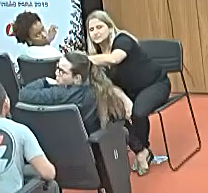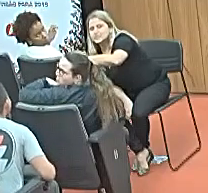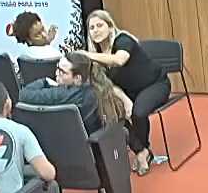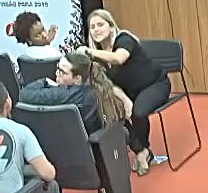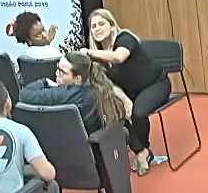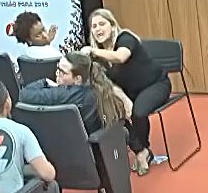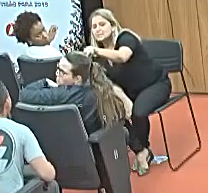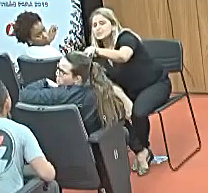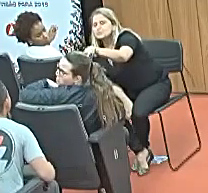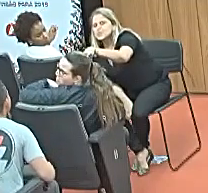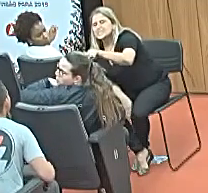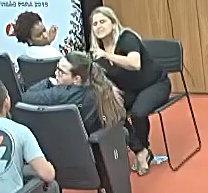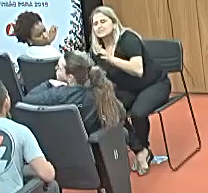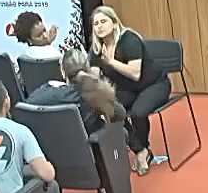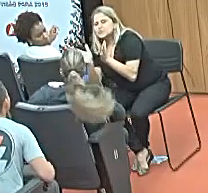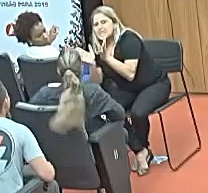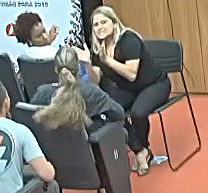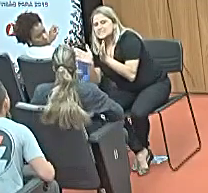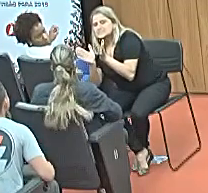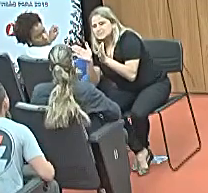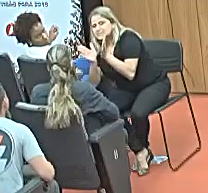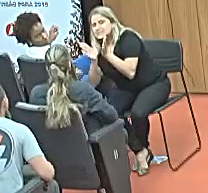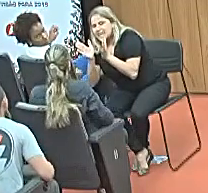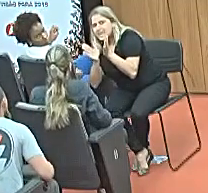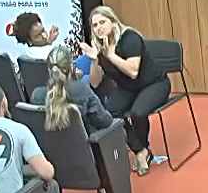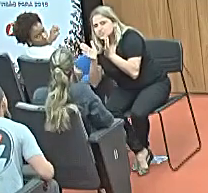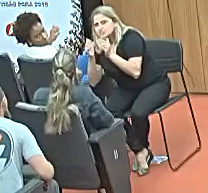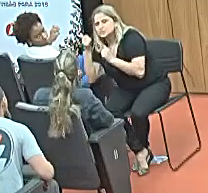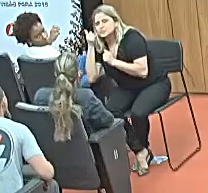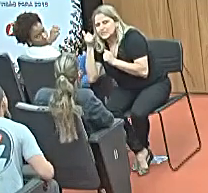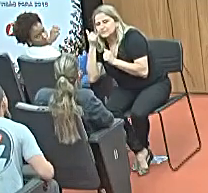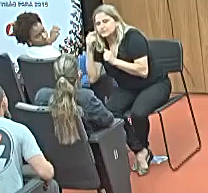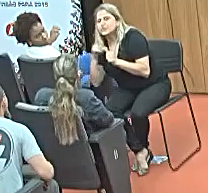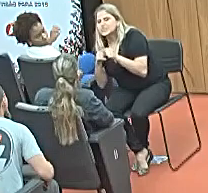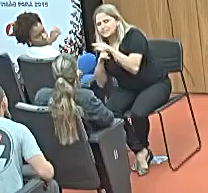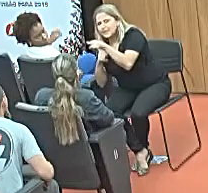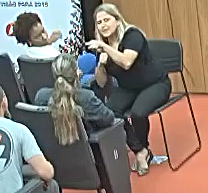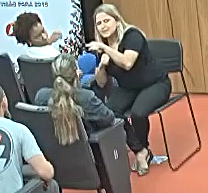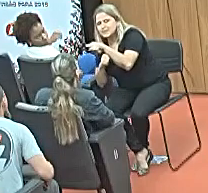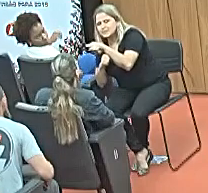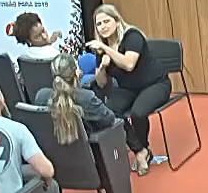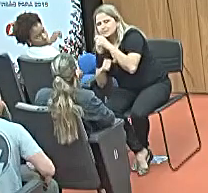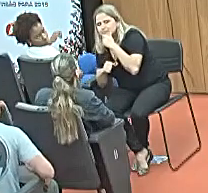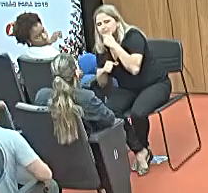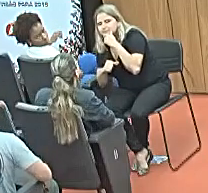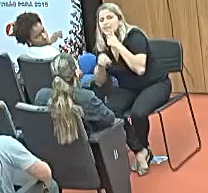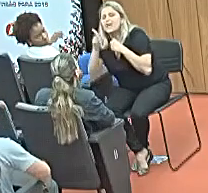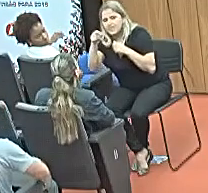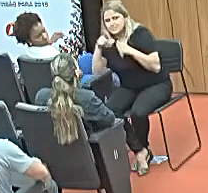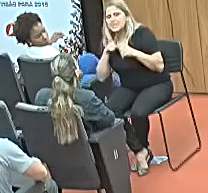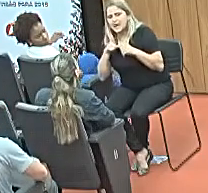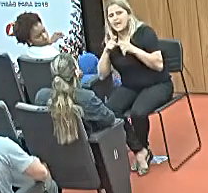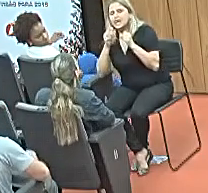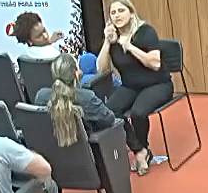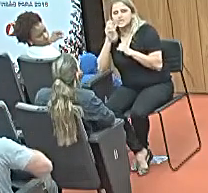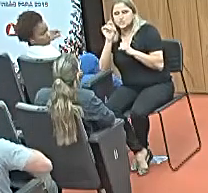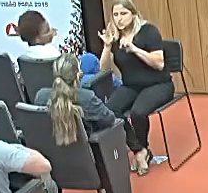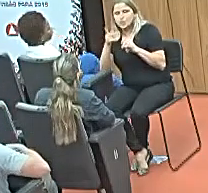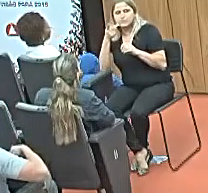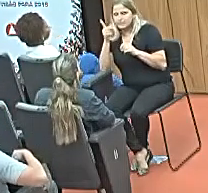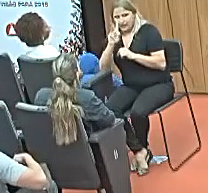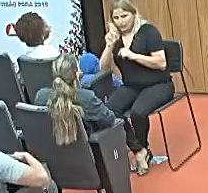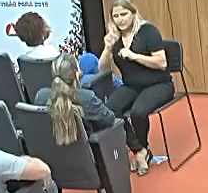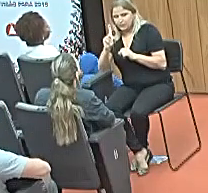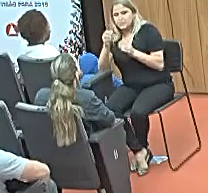boa noite doutor de antes mas demais presentes nem me sinto muito à vontade de falar sobre participação popular uma vez que